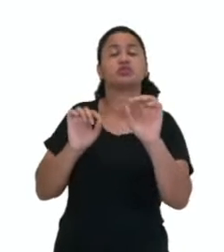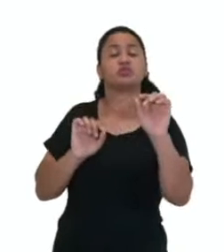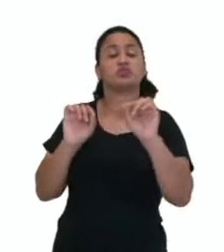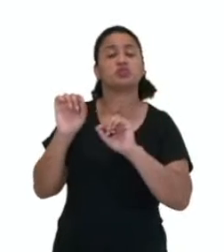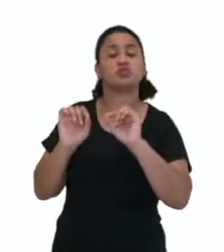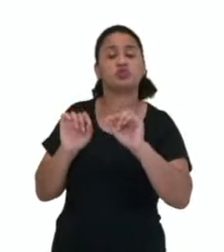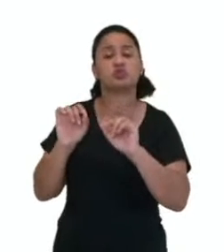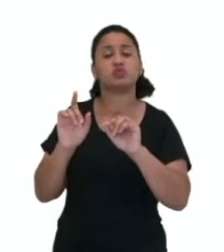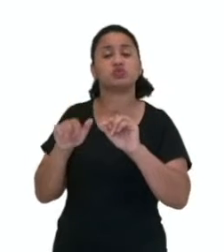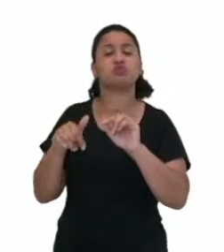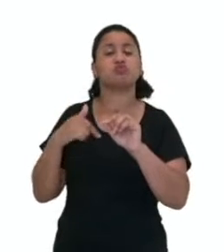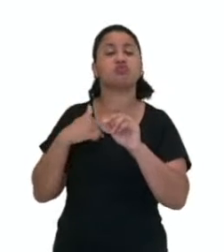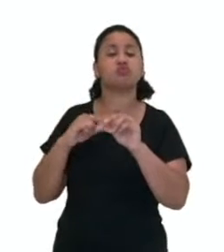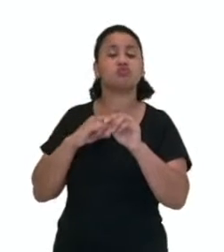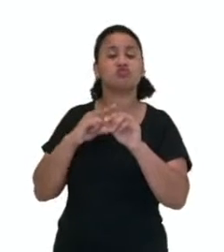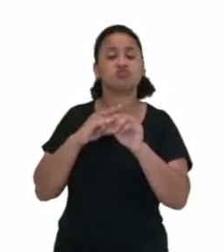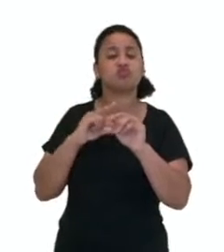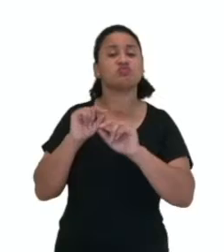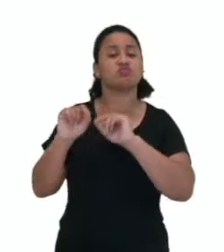organizações constituídas por